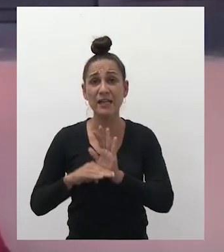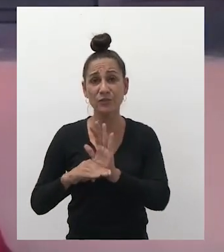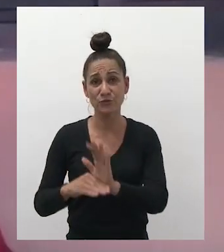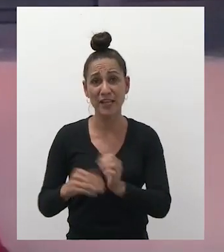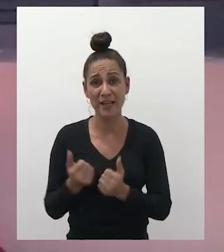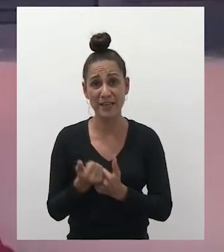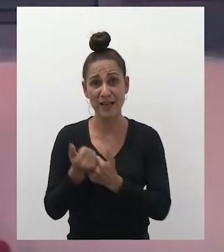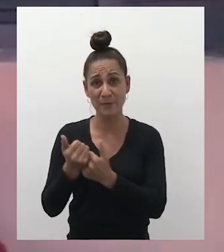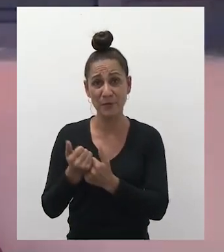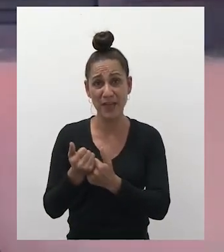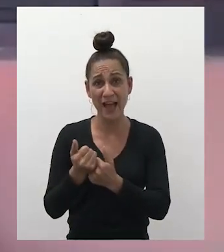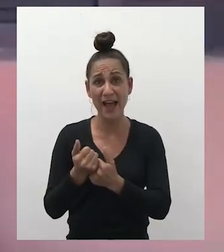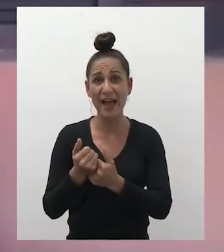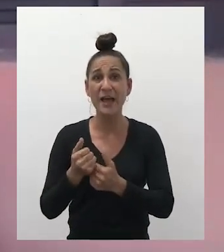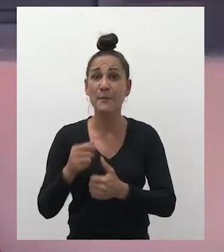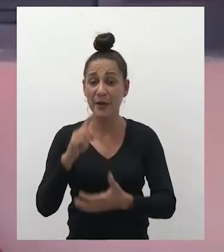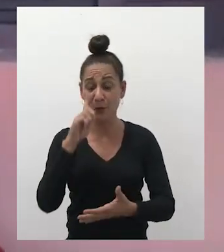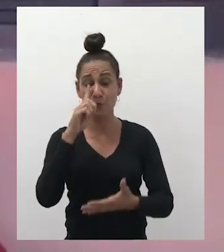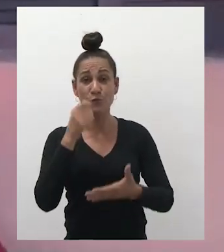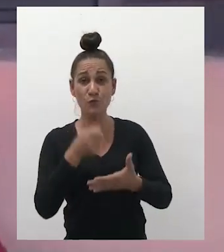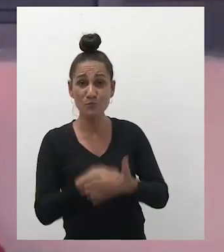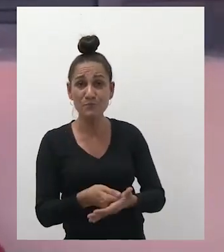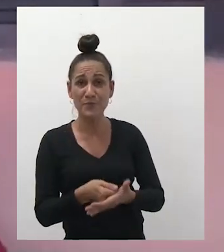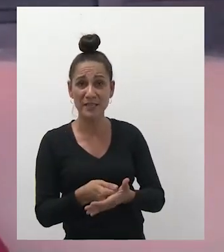agenda. E a gente tem hoje aqui